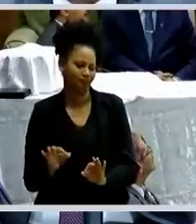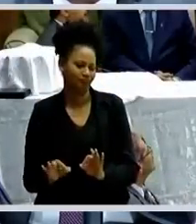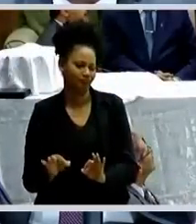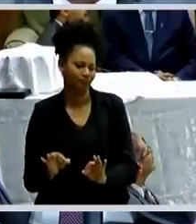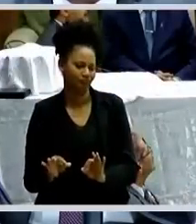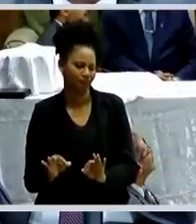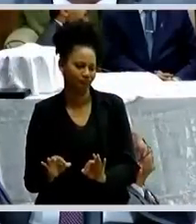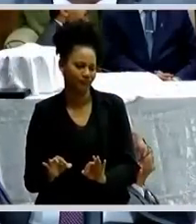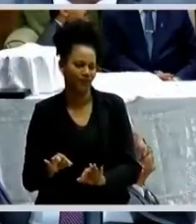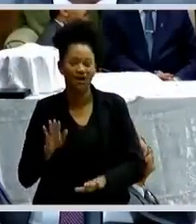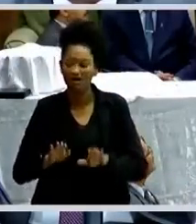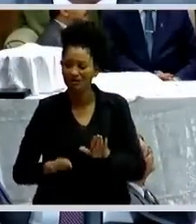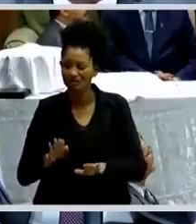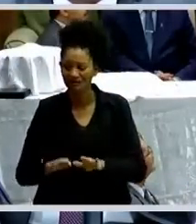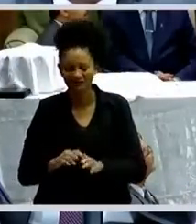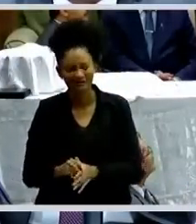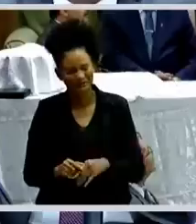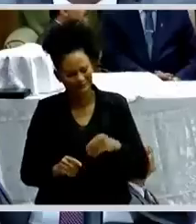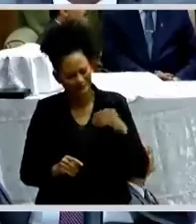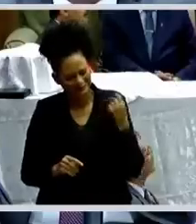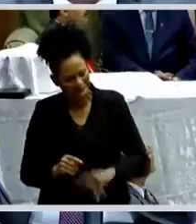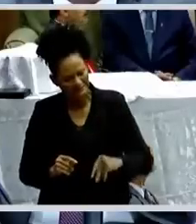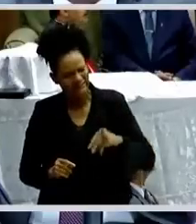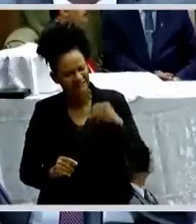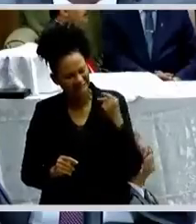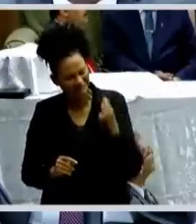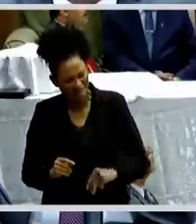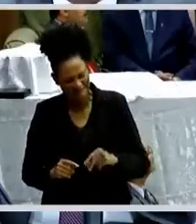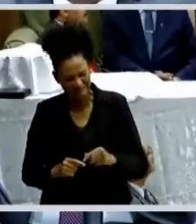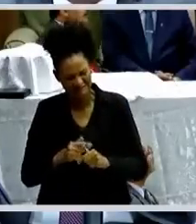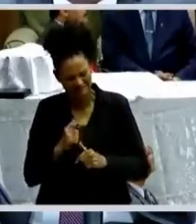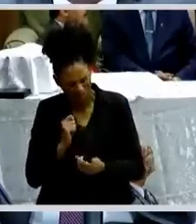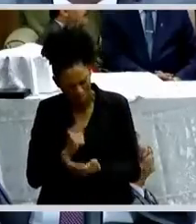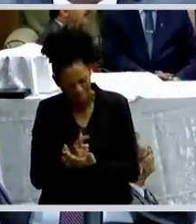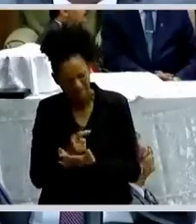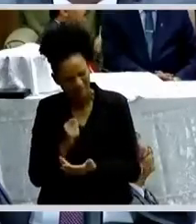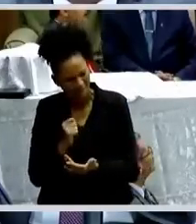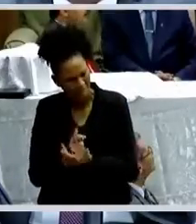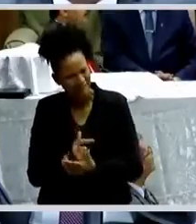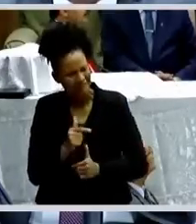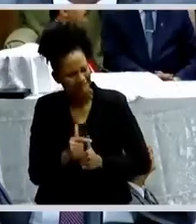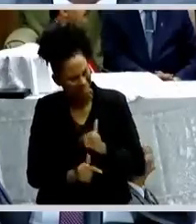A gente muitas vezes rala para chegar um mês após o outro, não é?